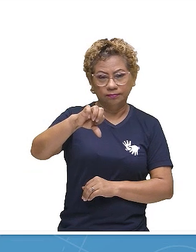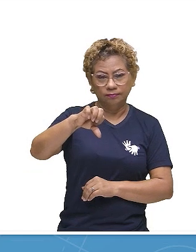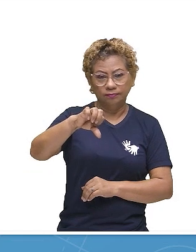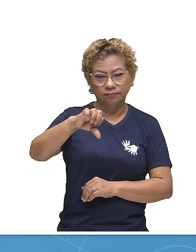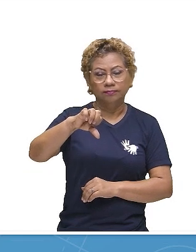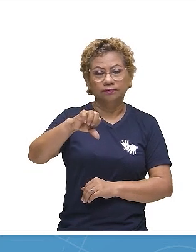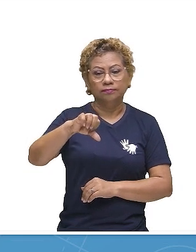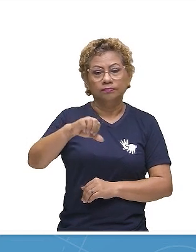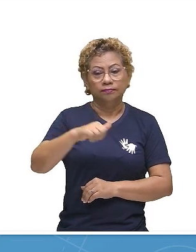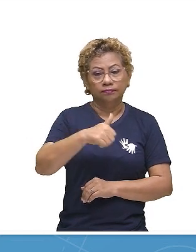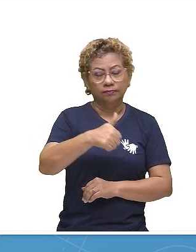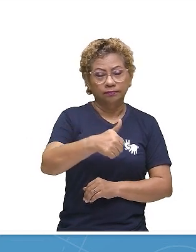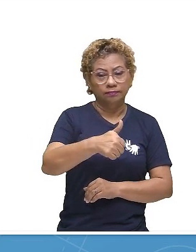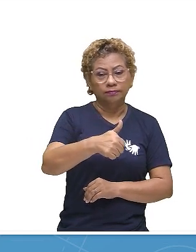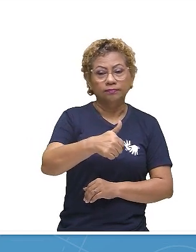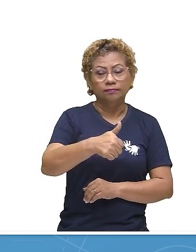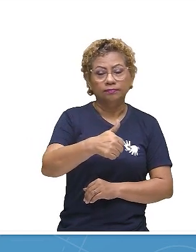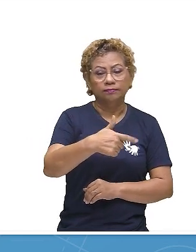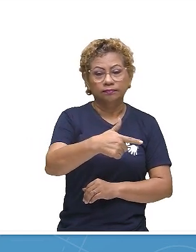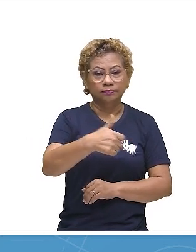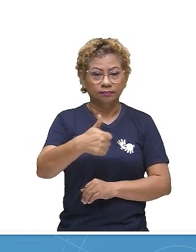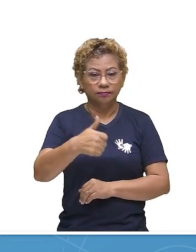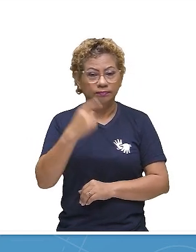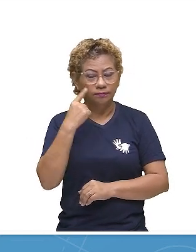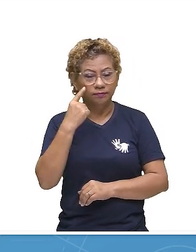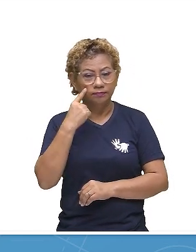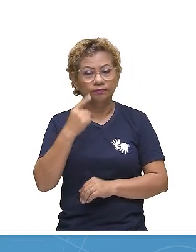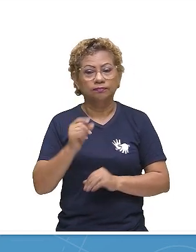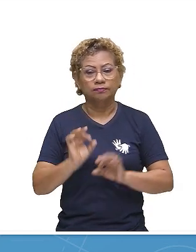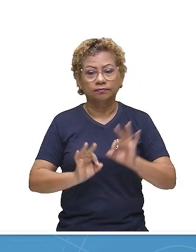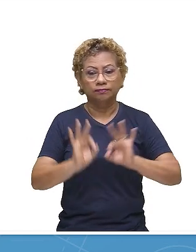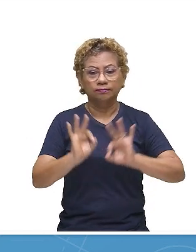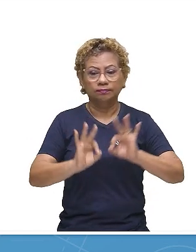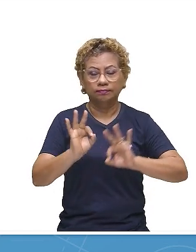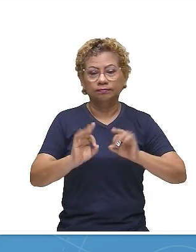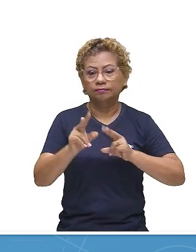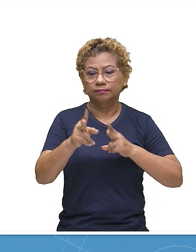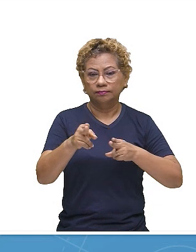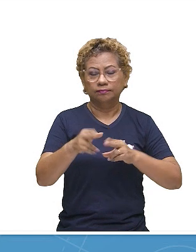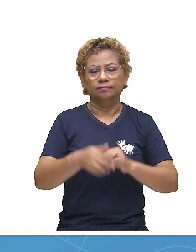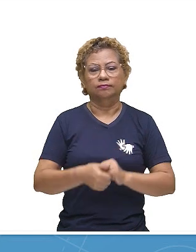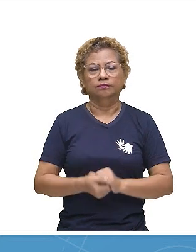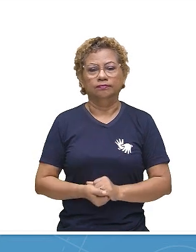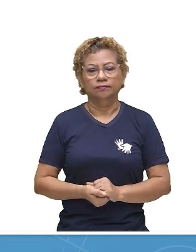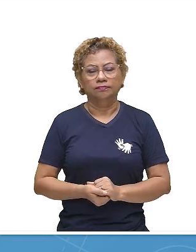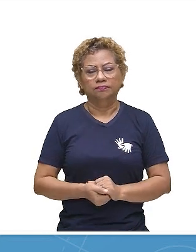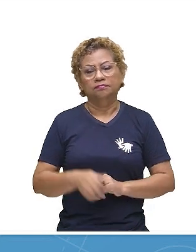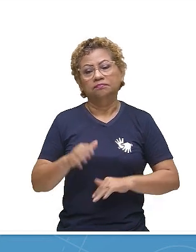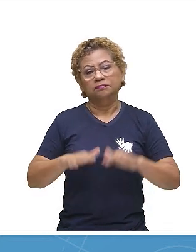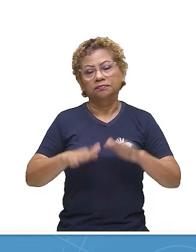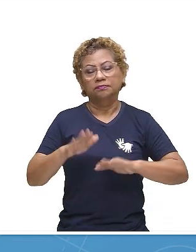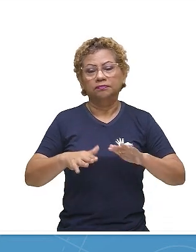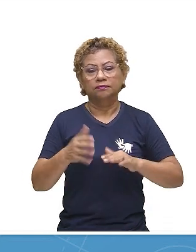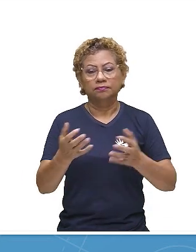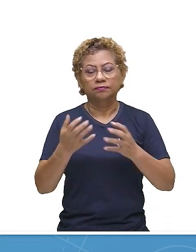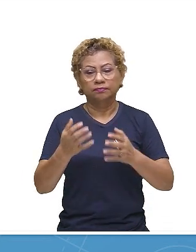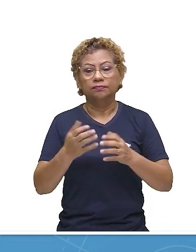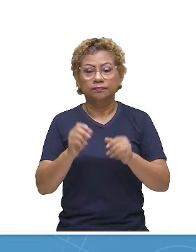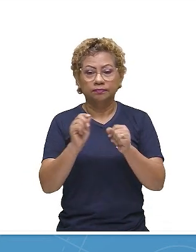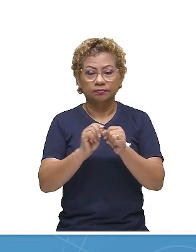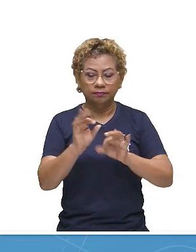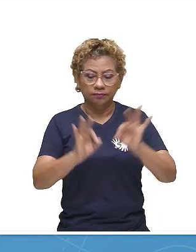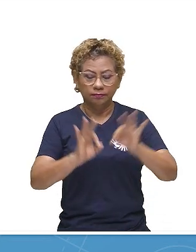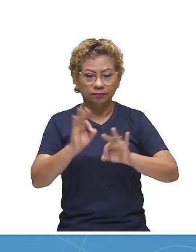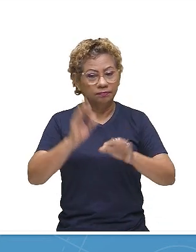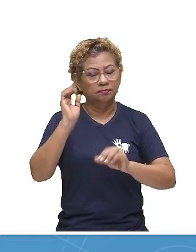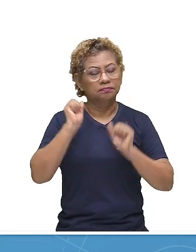do quociente, nós podemos separar isso daqui, né? Ou então posso resolver direto, fica a critério de quem está desenvolvendo. Então vamos separar aqui os radicais